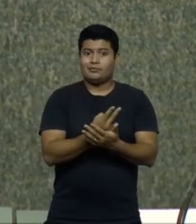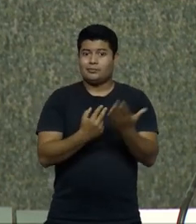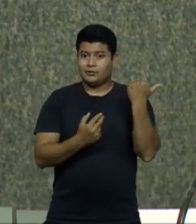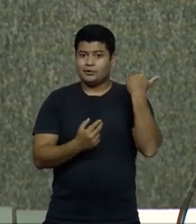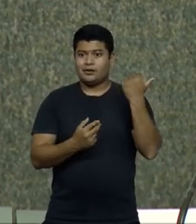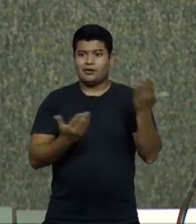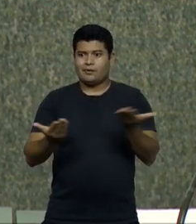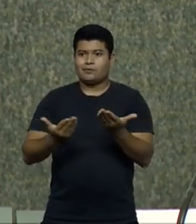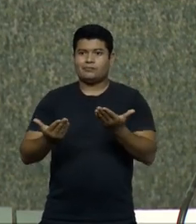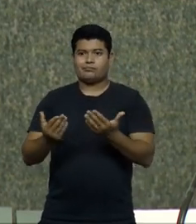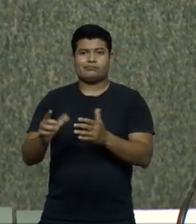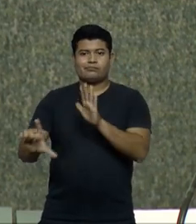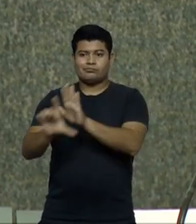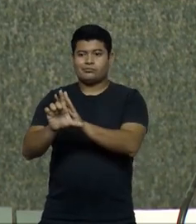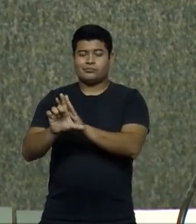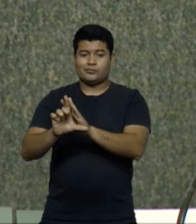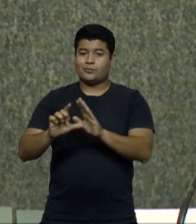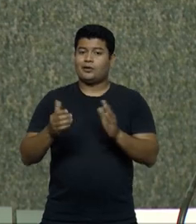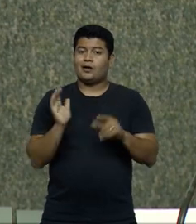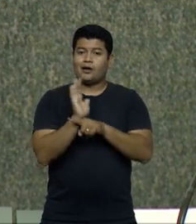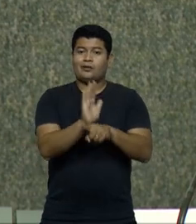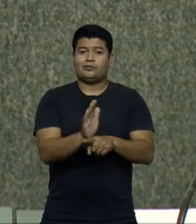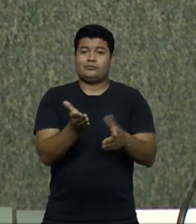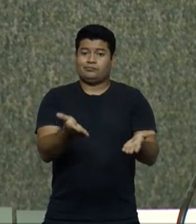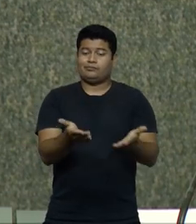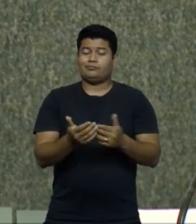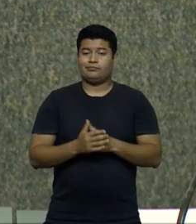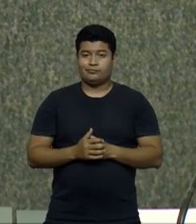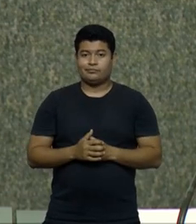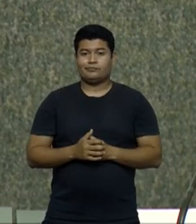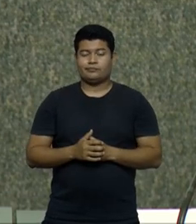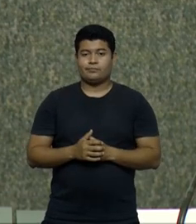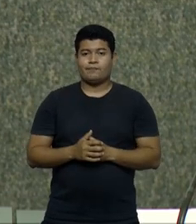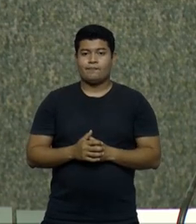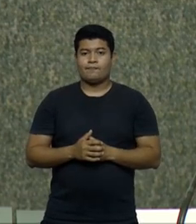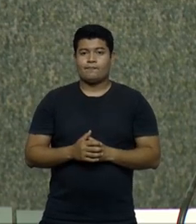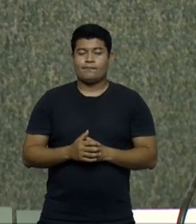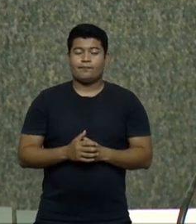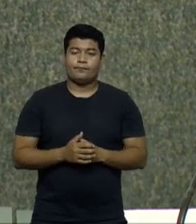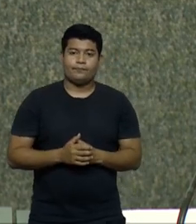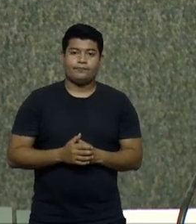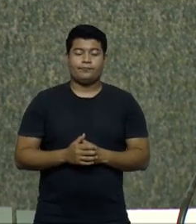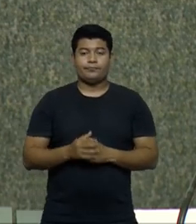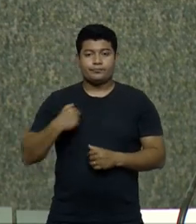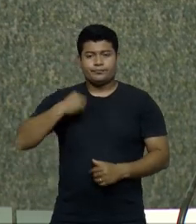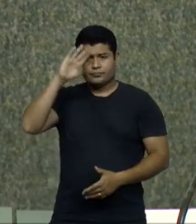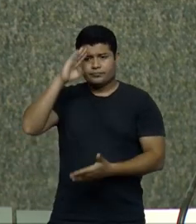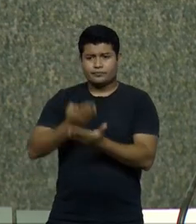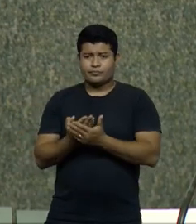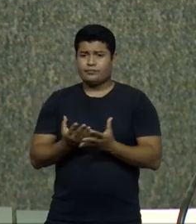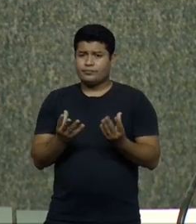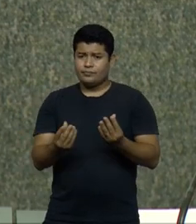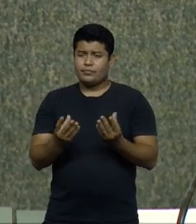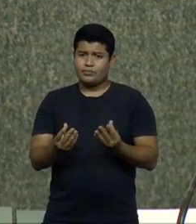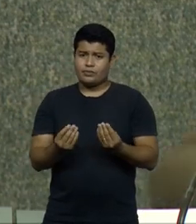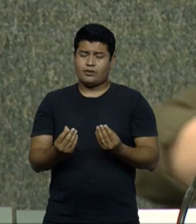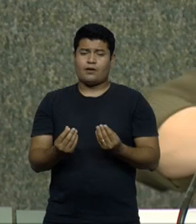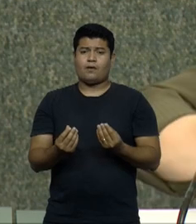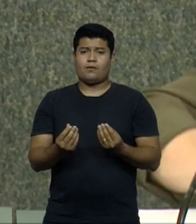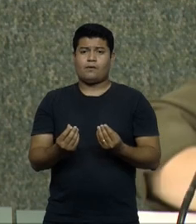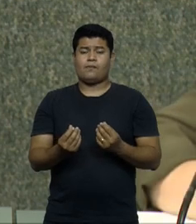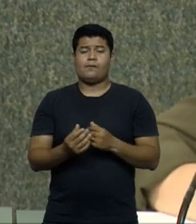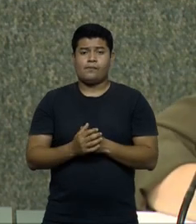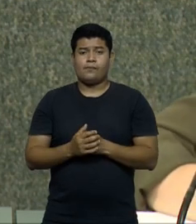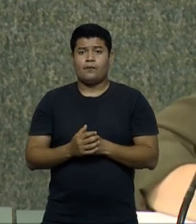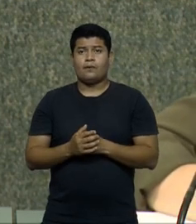que nós pedimos a correção dos rumos né mas eu acredito muito também é né